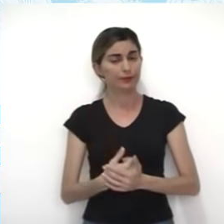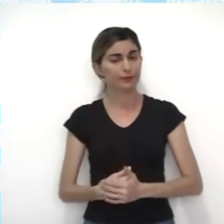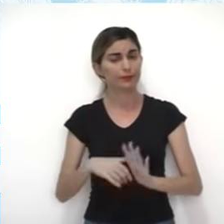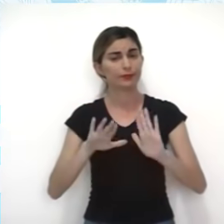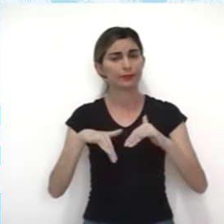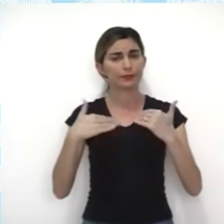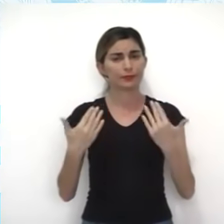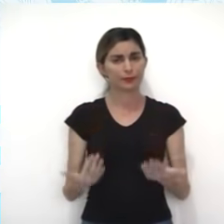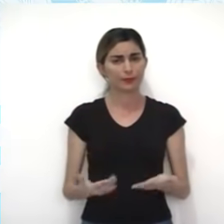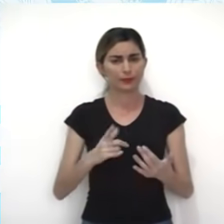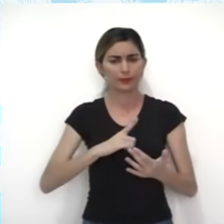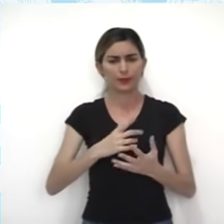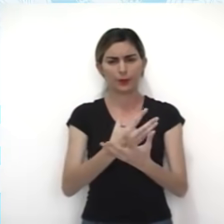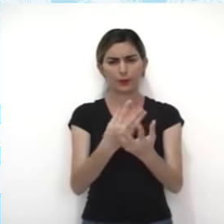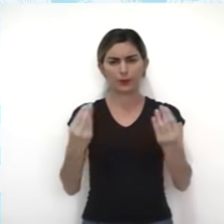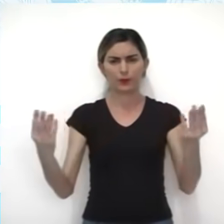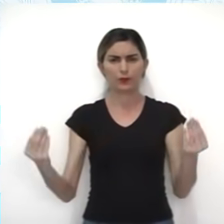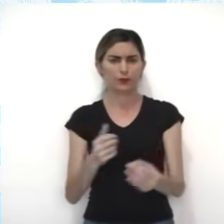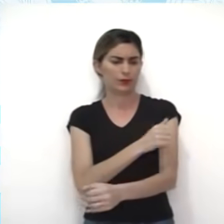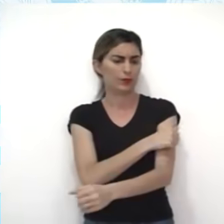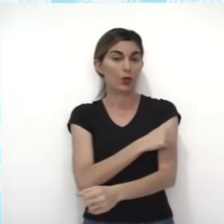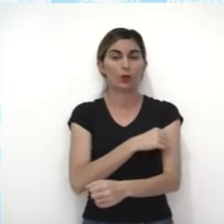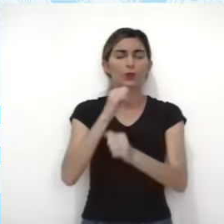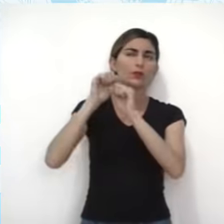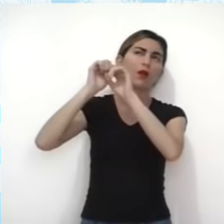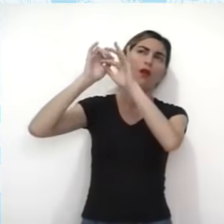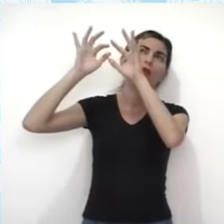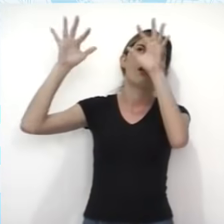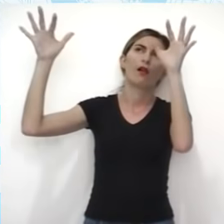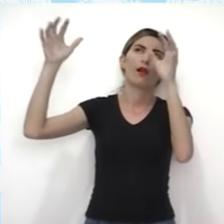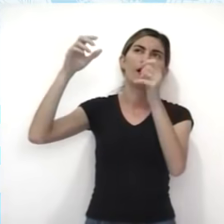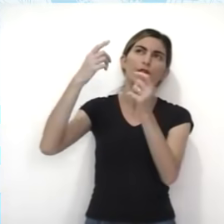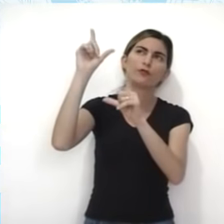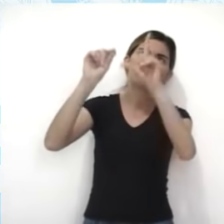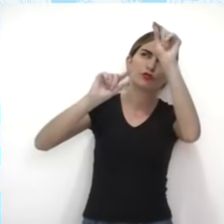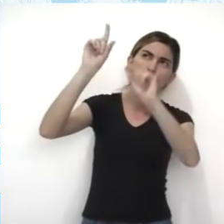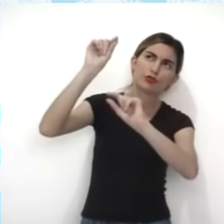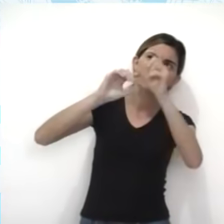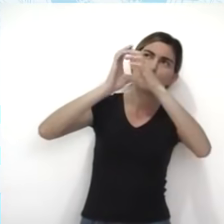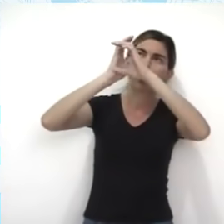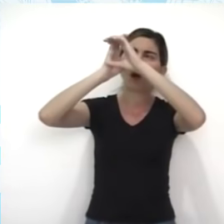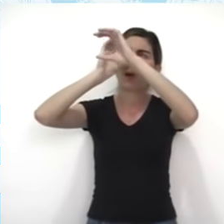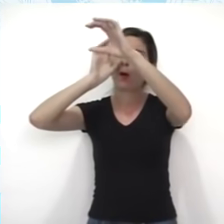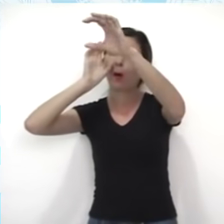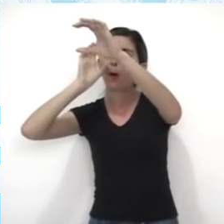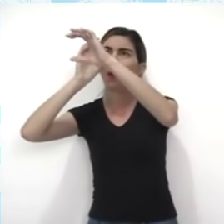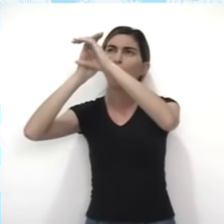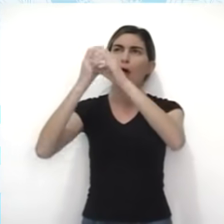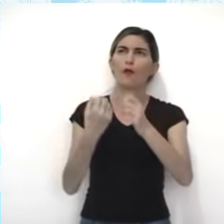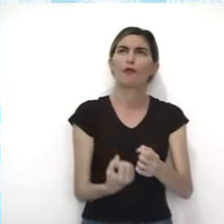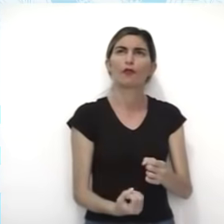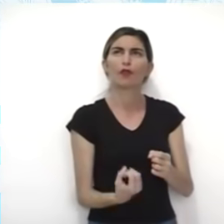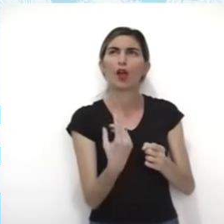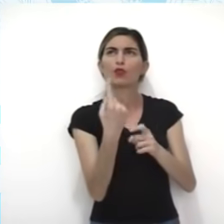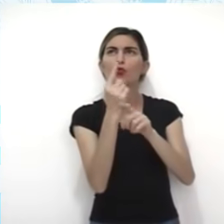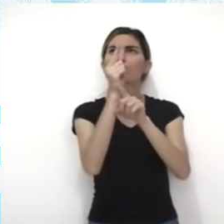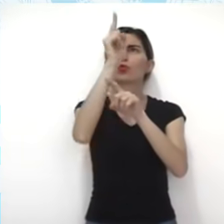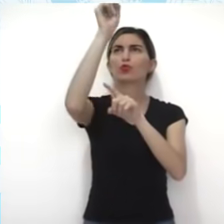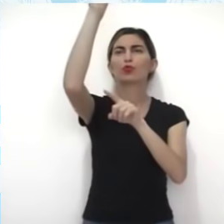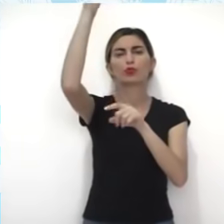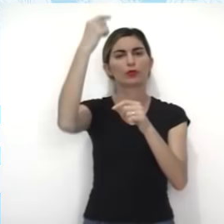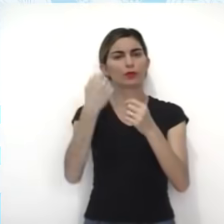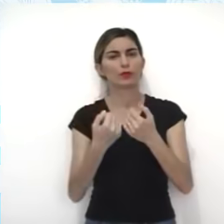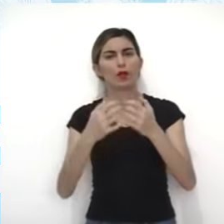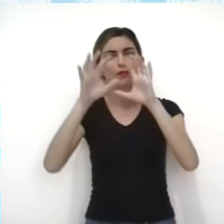nisso então eu sei que tem muitos alunos questões em um astronauta e para o espaço né